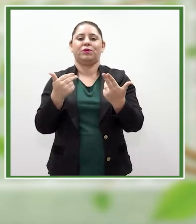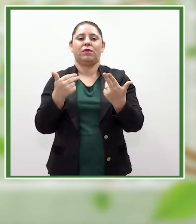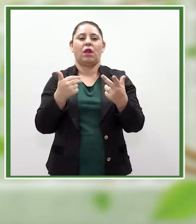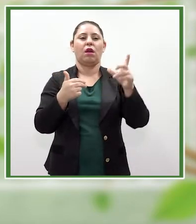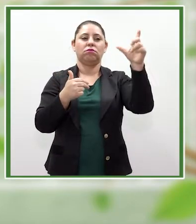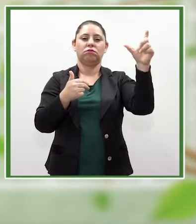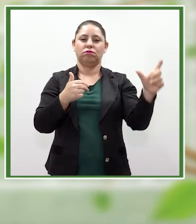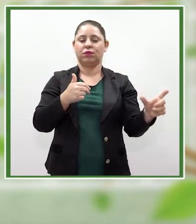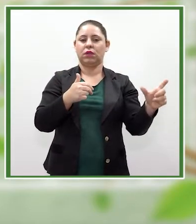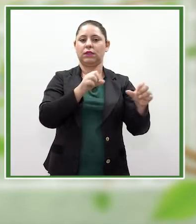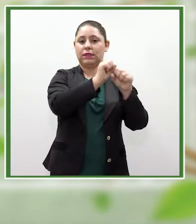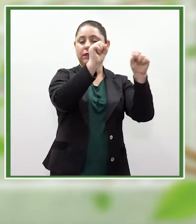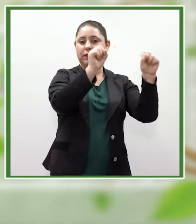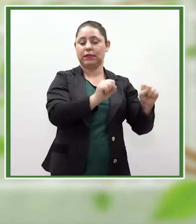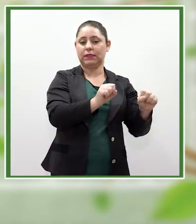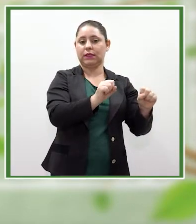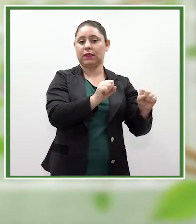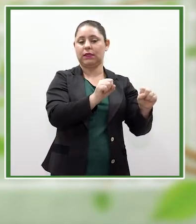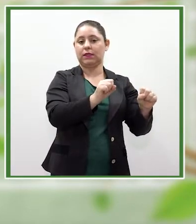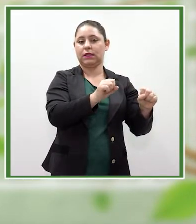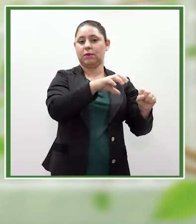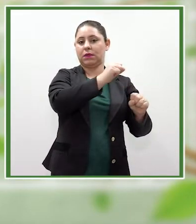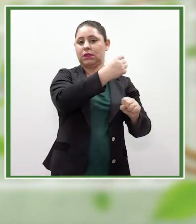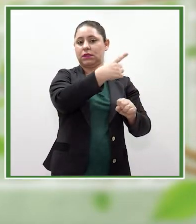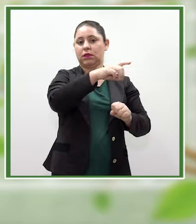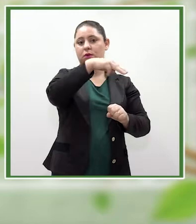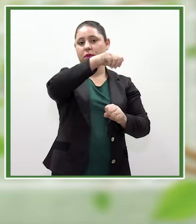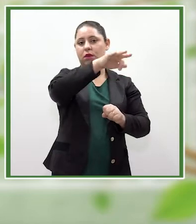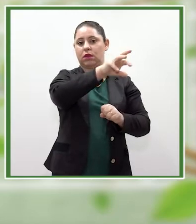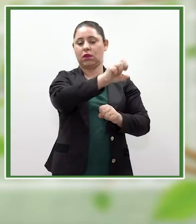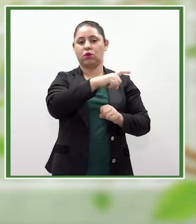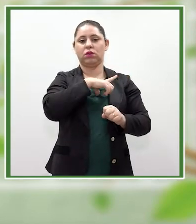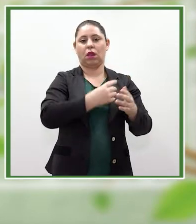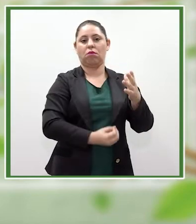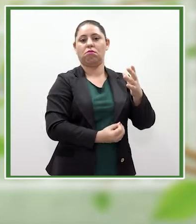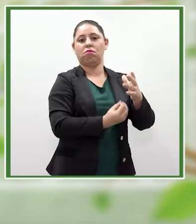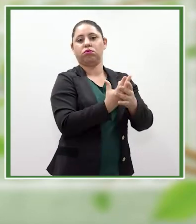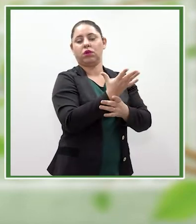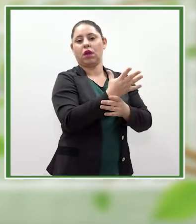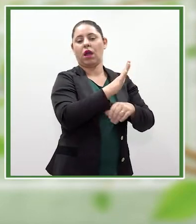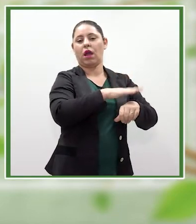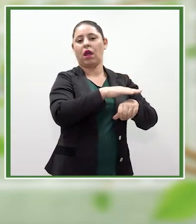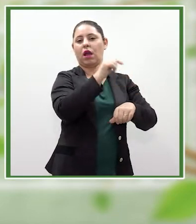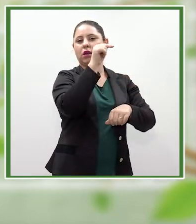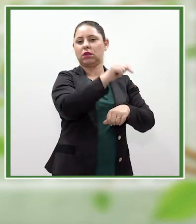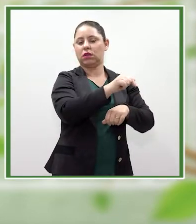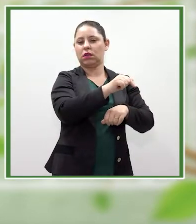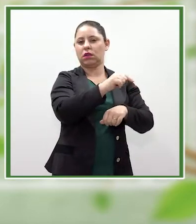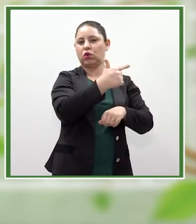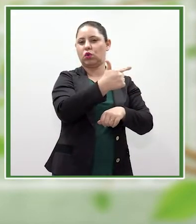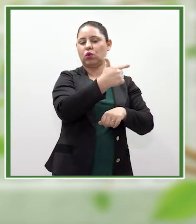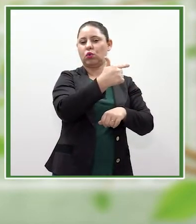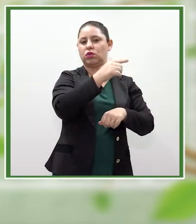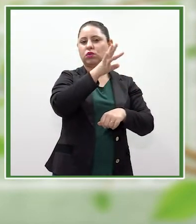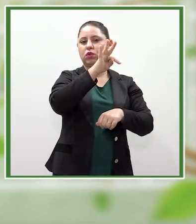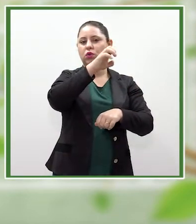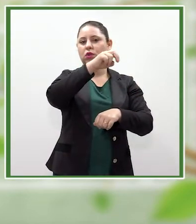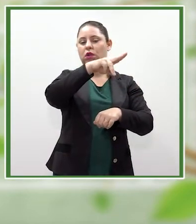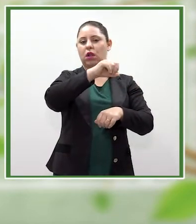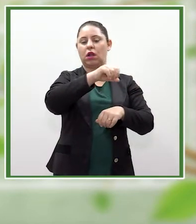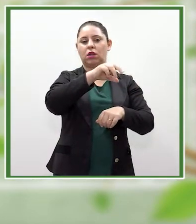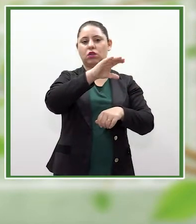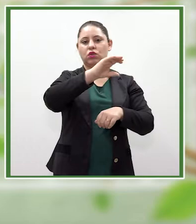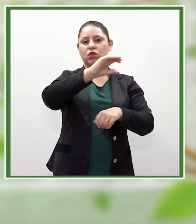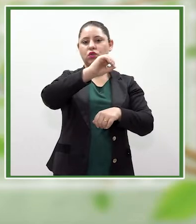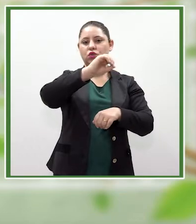na área onde esse sistema não foi utilizado, foi utilizado o sistema tradicional, não produziu nada, né? Então, aqui vocês estão vendo